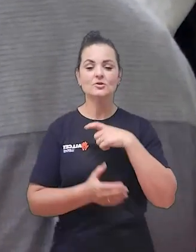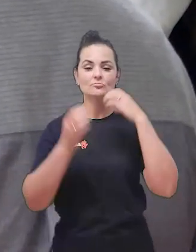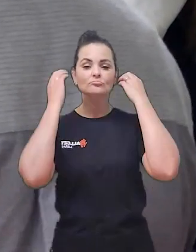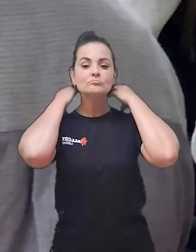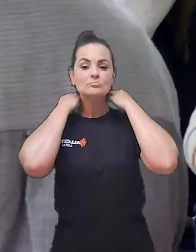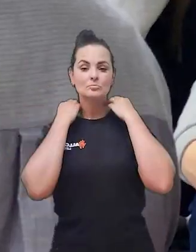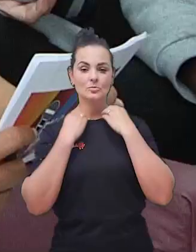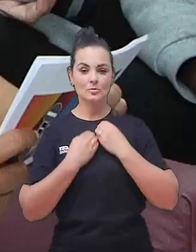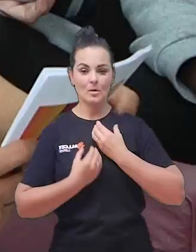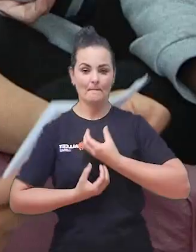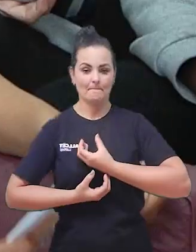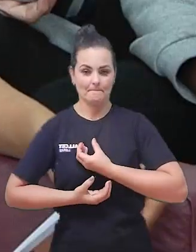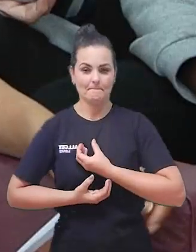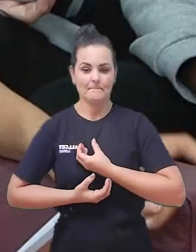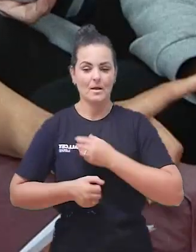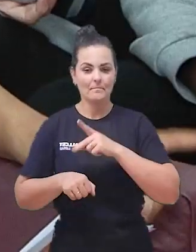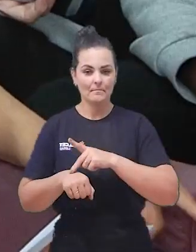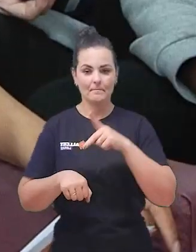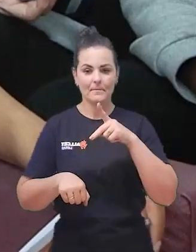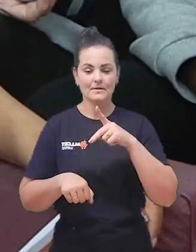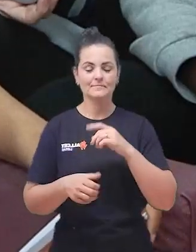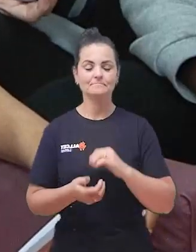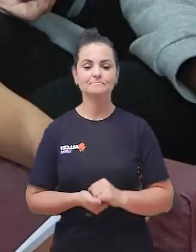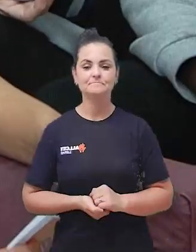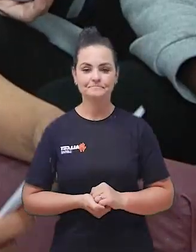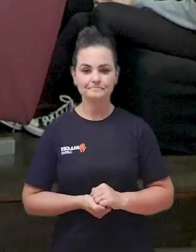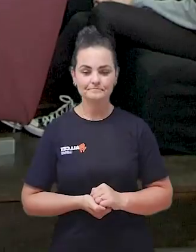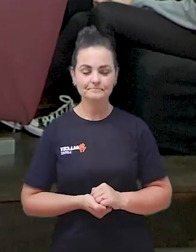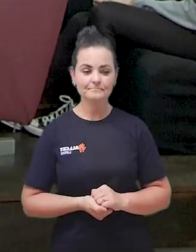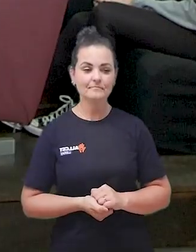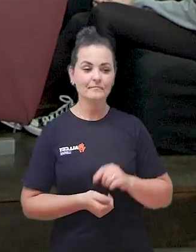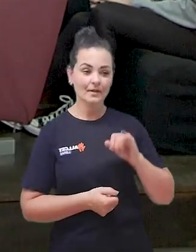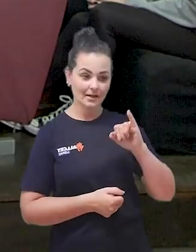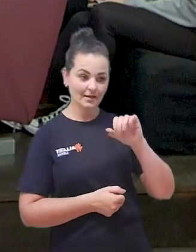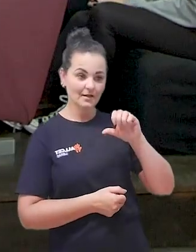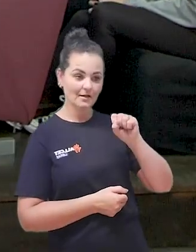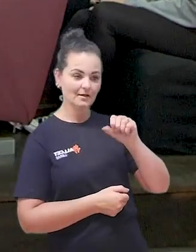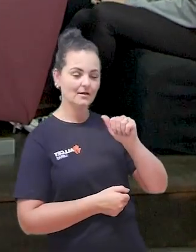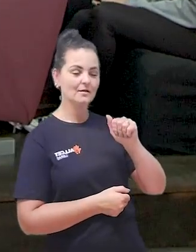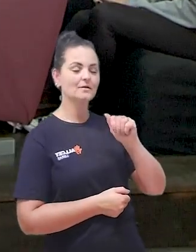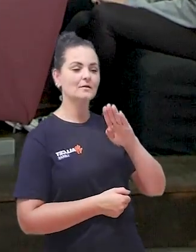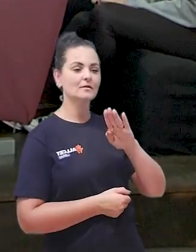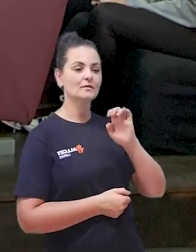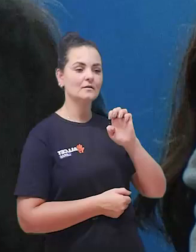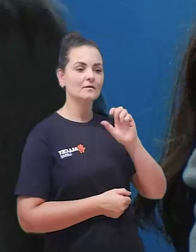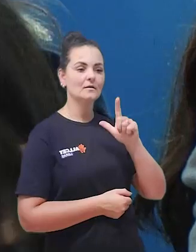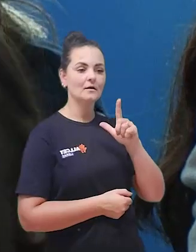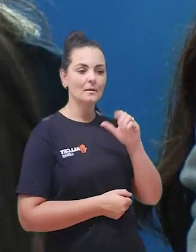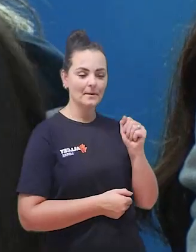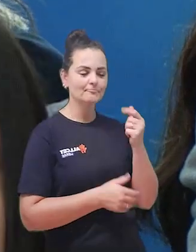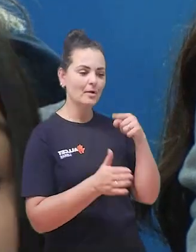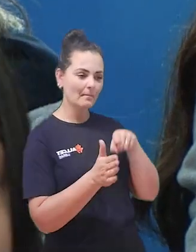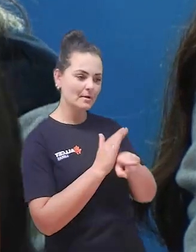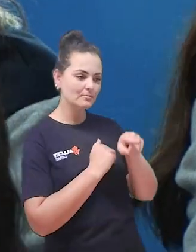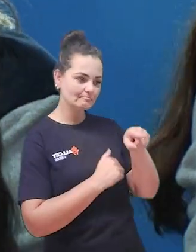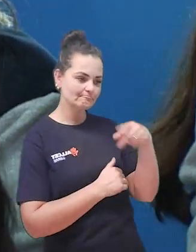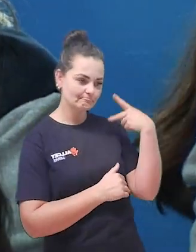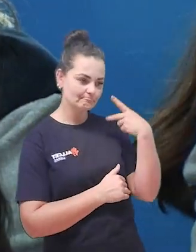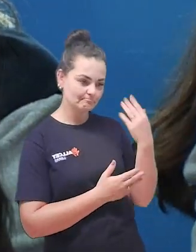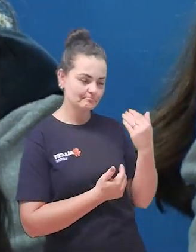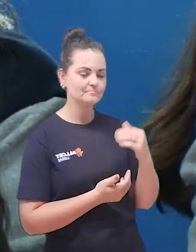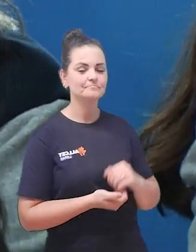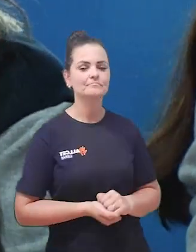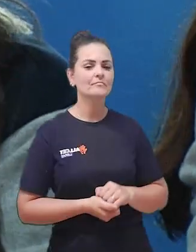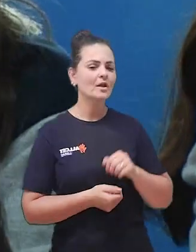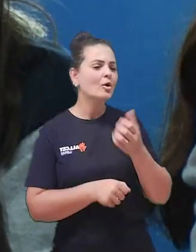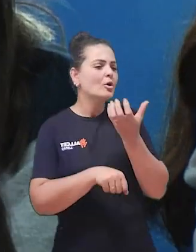Foi muito legal. Isabelle, você tem uma pergunta para o vereador. Senhor vereador, qual era a sua matéria preferida na